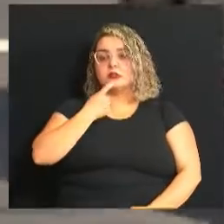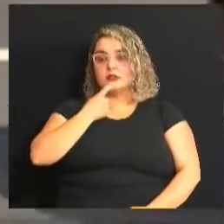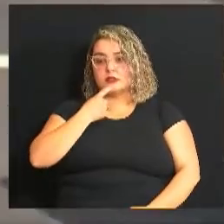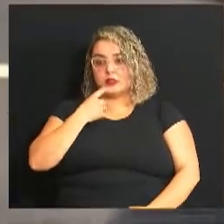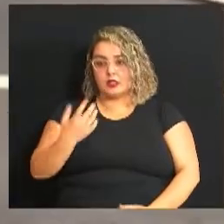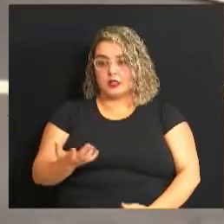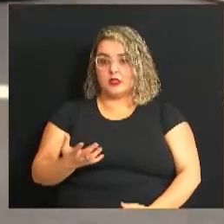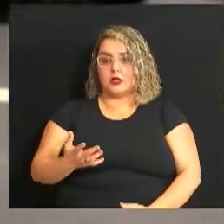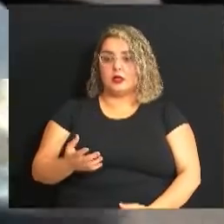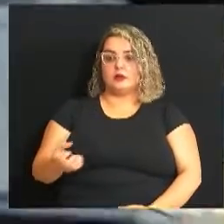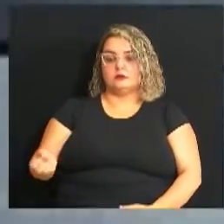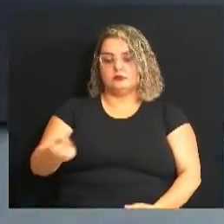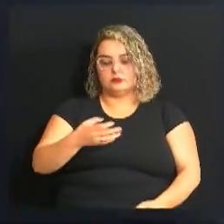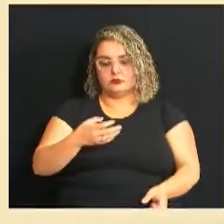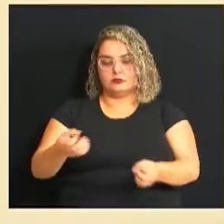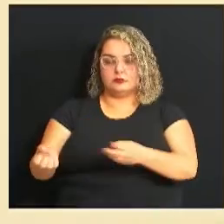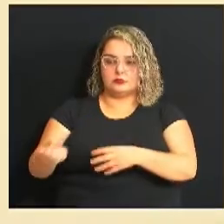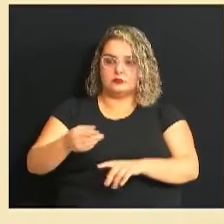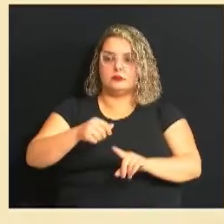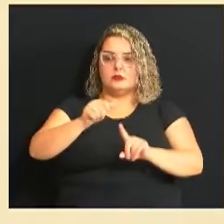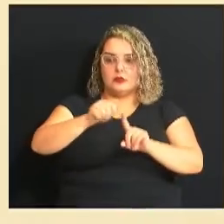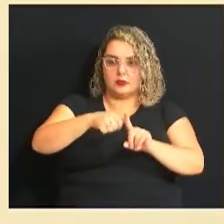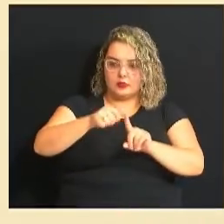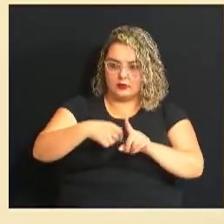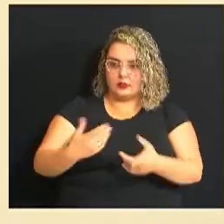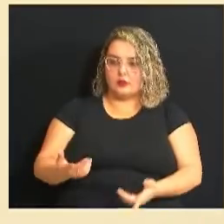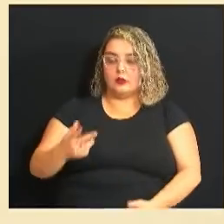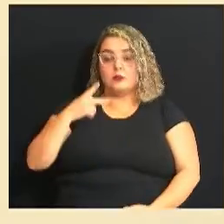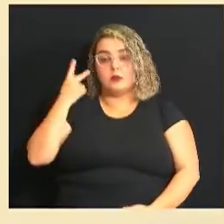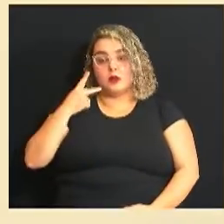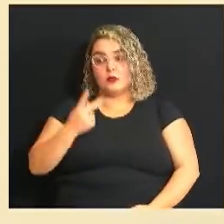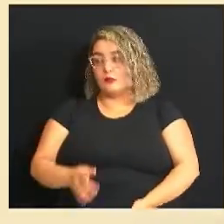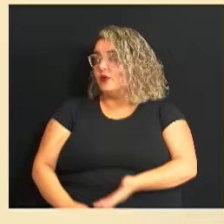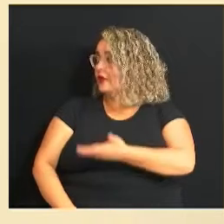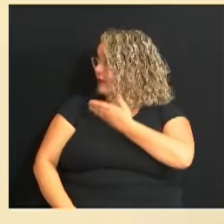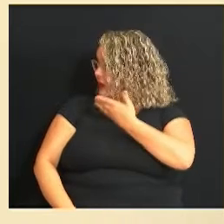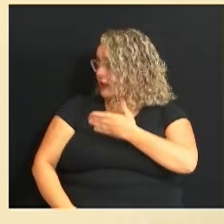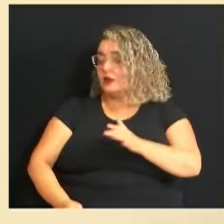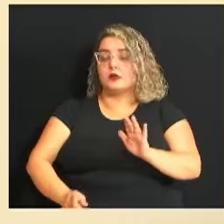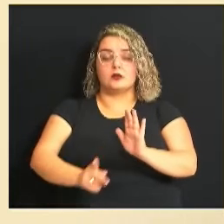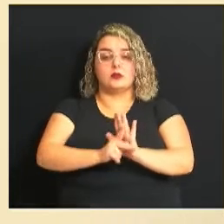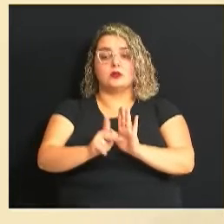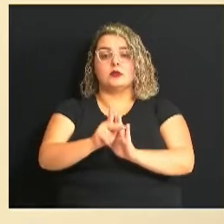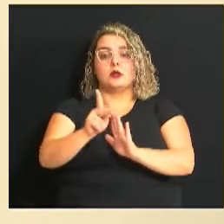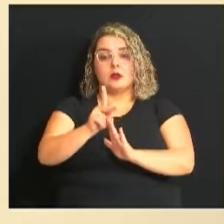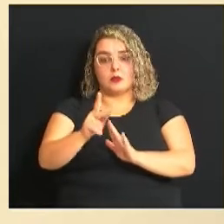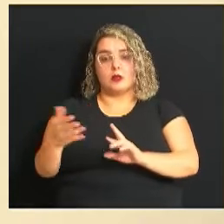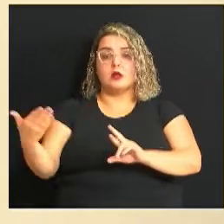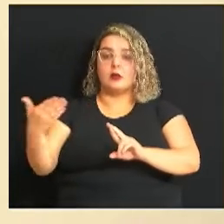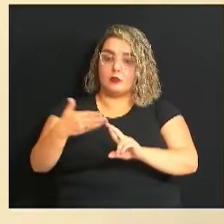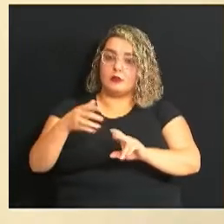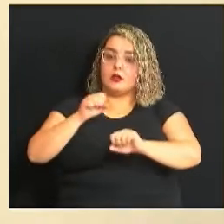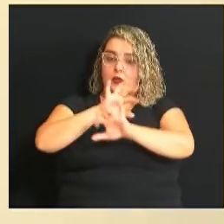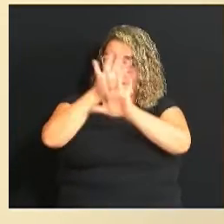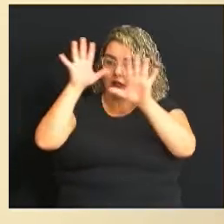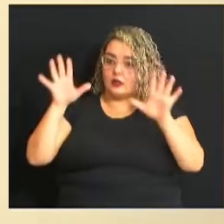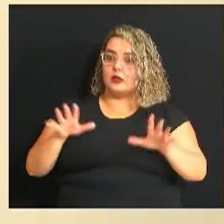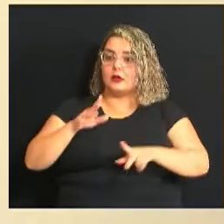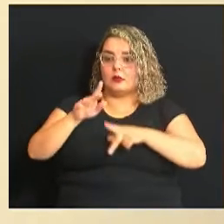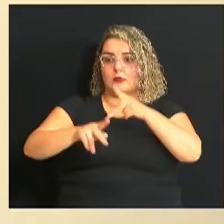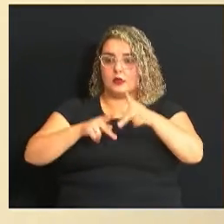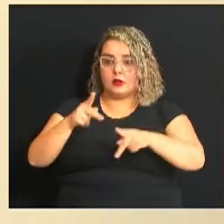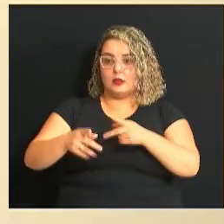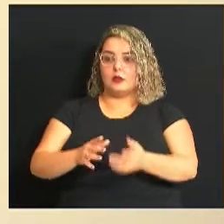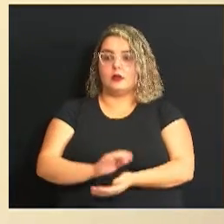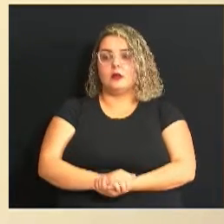ser atualizada mensalmente. Para o parlamentar, esse projeto representa transparência para a população.